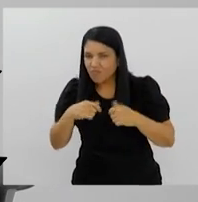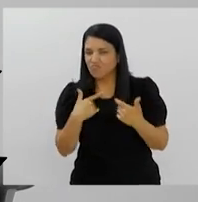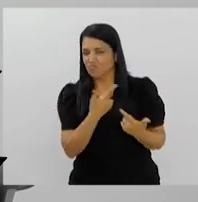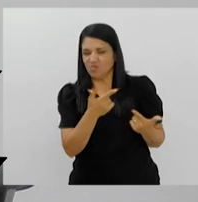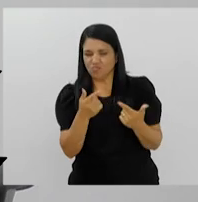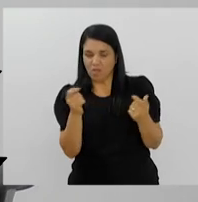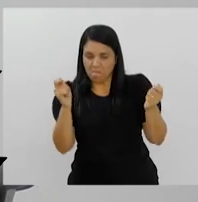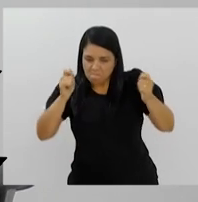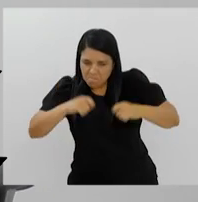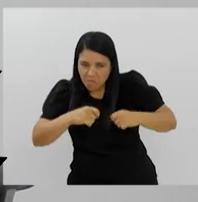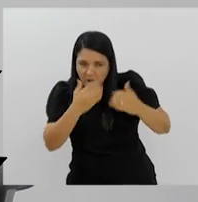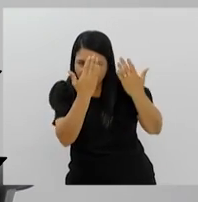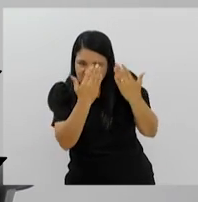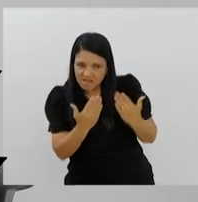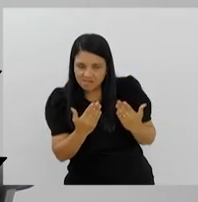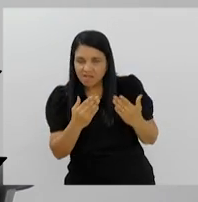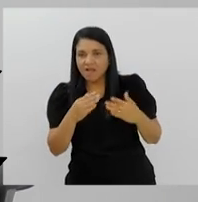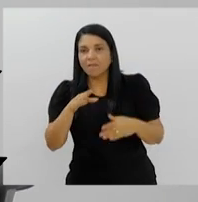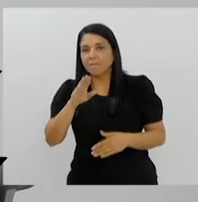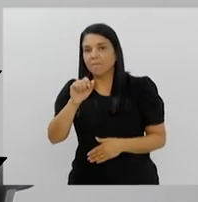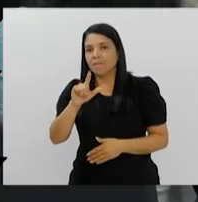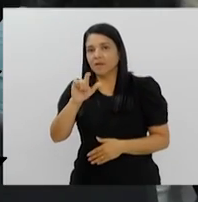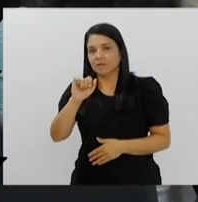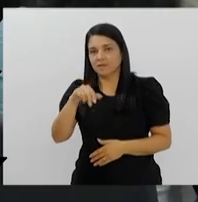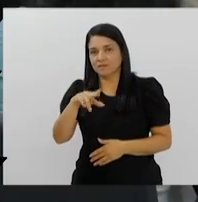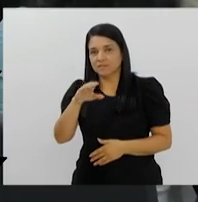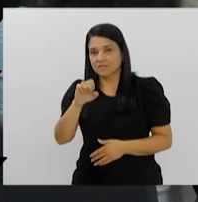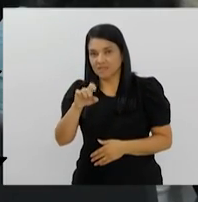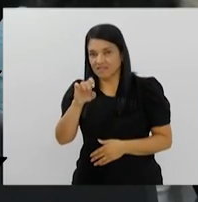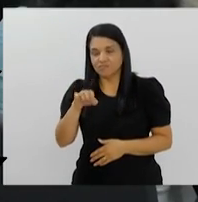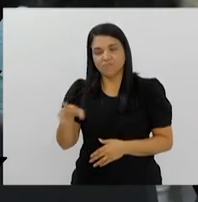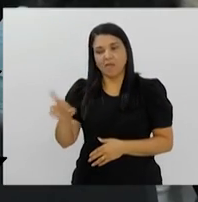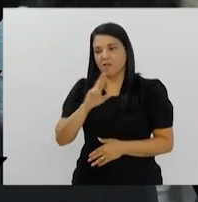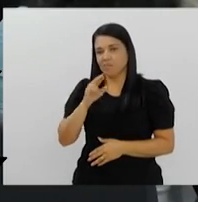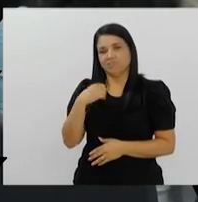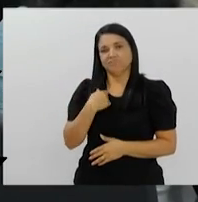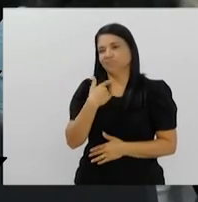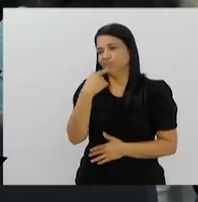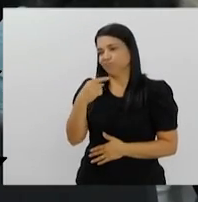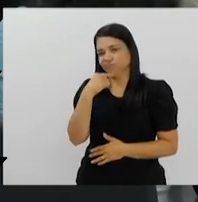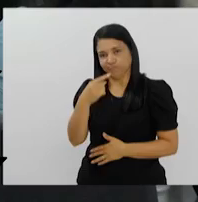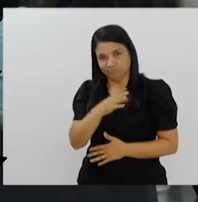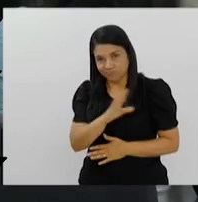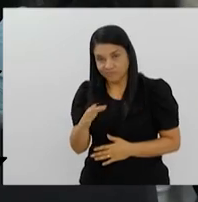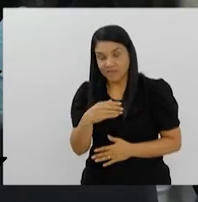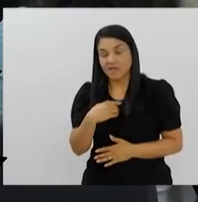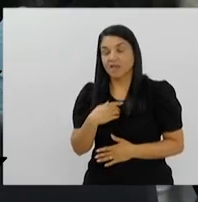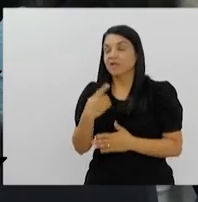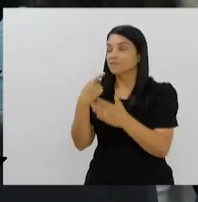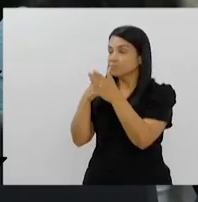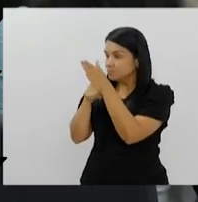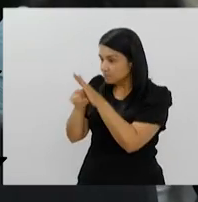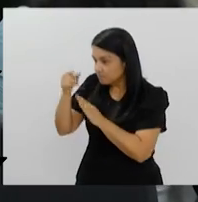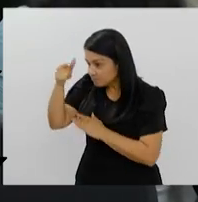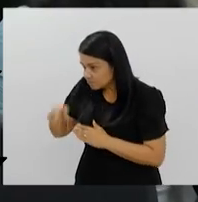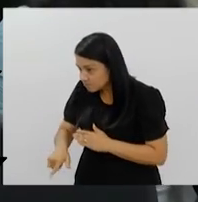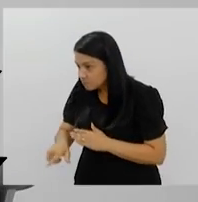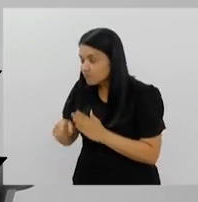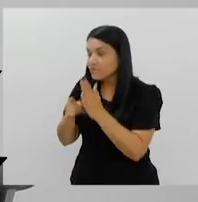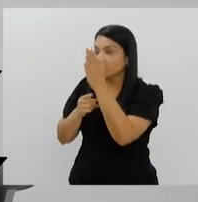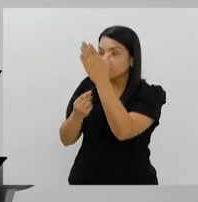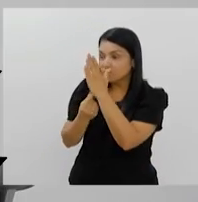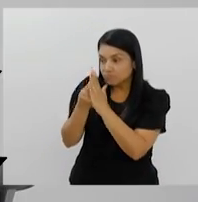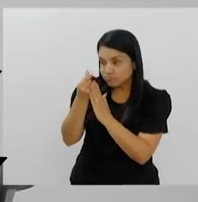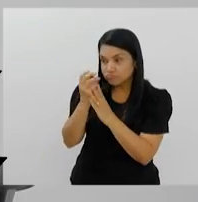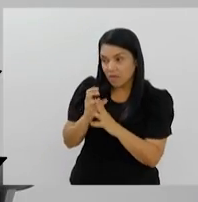balancete não é uma resposta que nos convence vou repetir a saúde financeira da Unimed ferge a